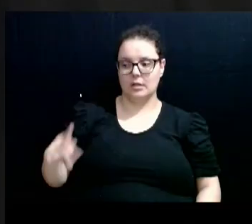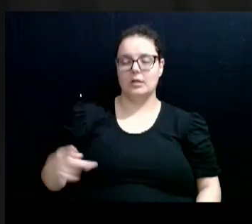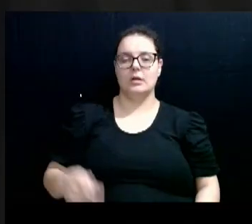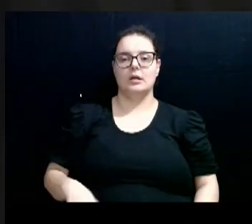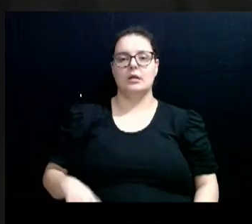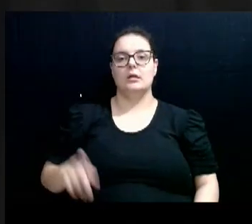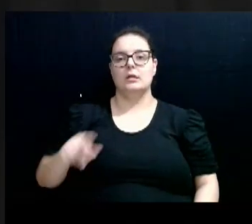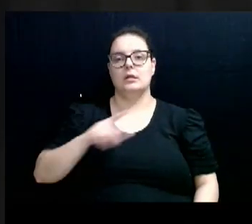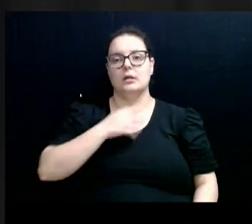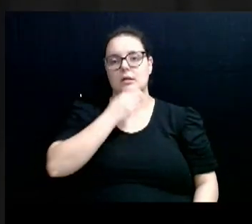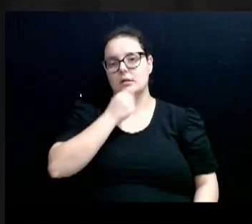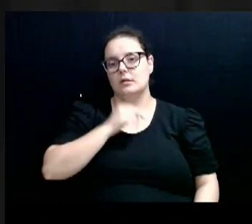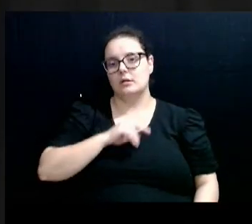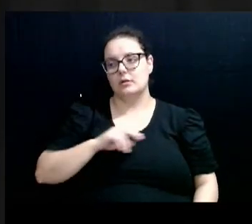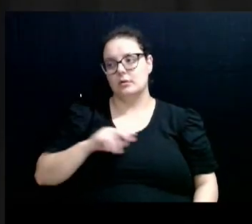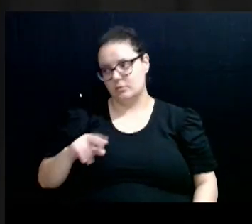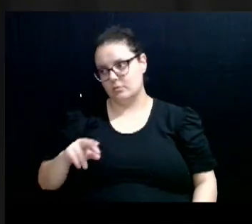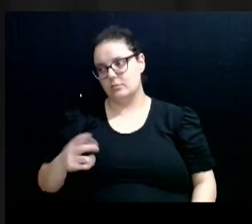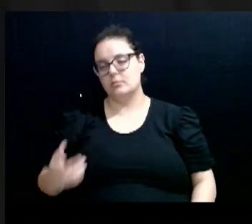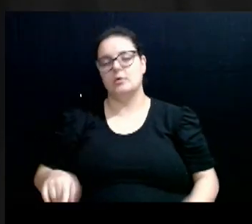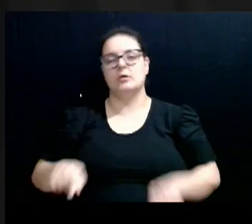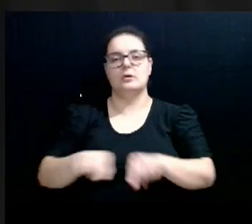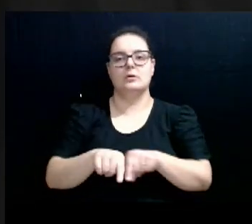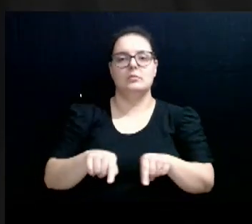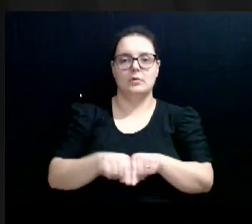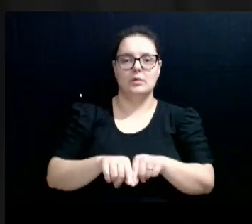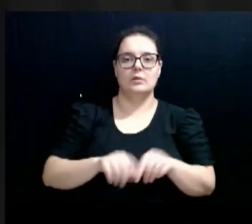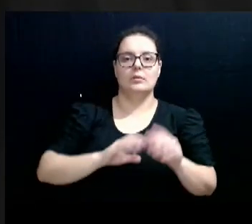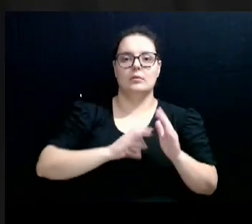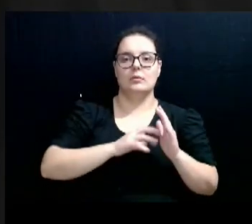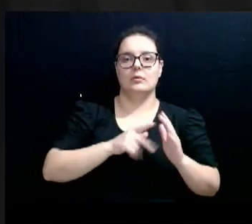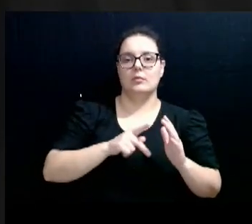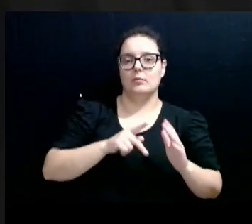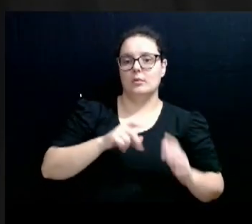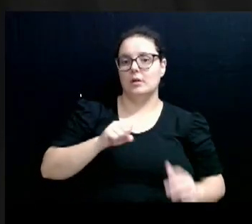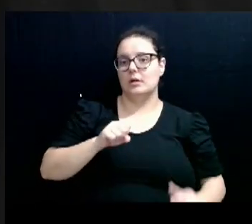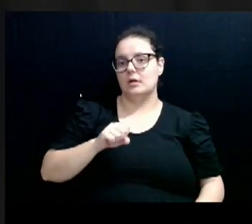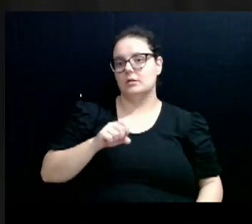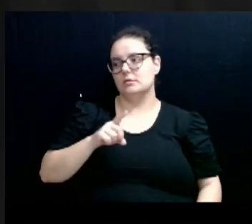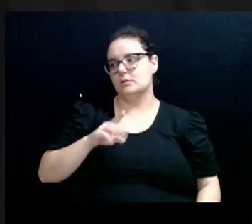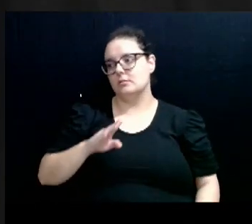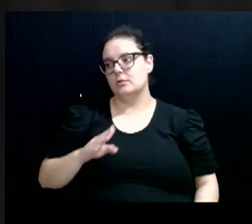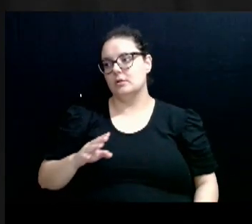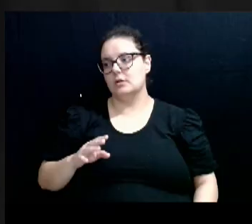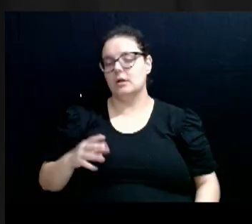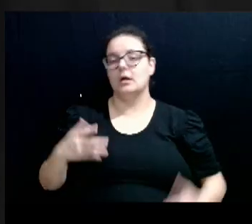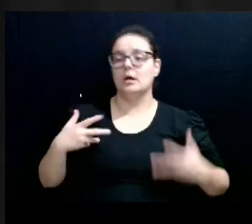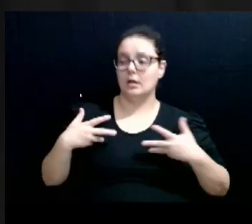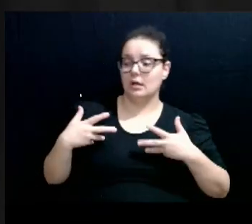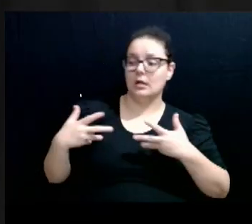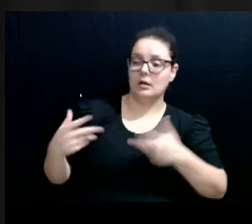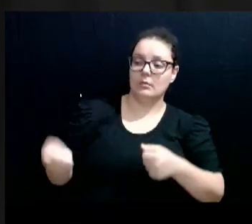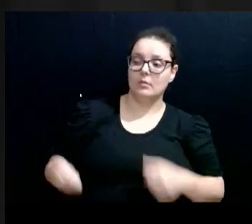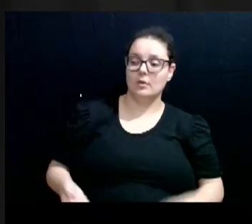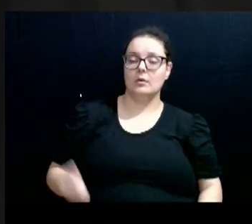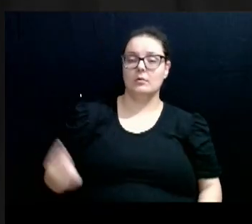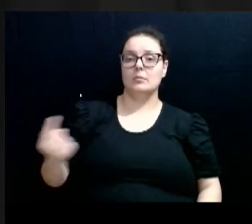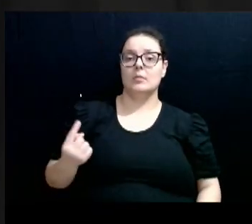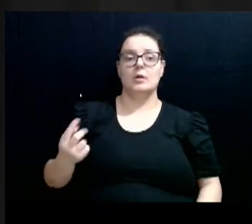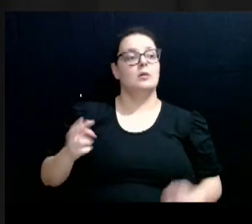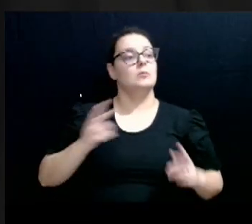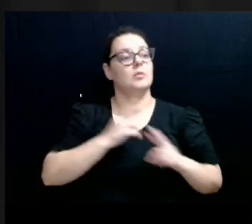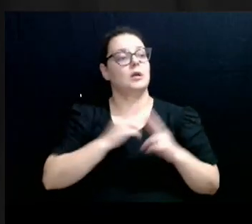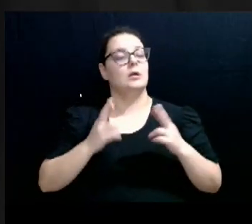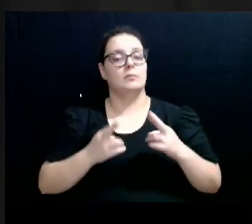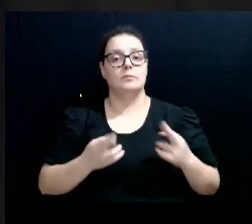que era o presidente do PSDB de Jundiaí. E ele me convidou, ele me viu dando aula, me relacionando com os alunos, ele me convidou, ele falou, você precisa